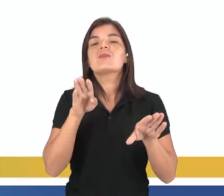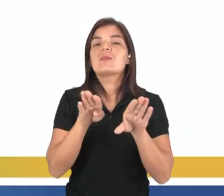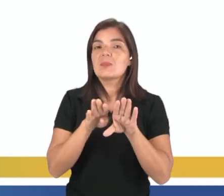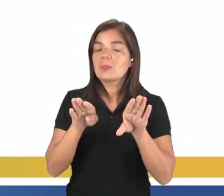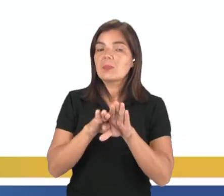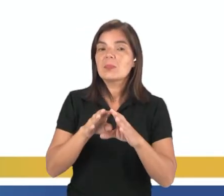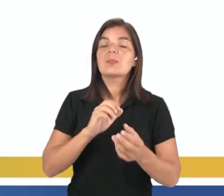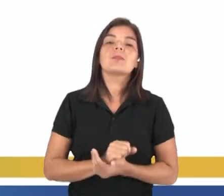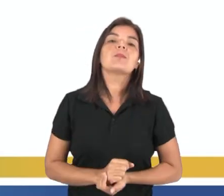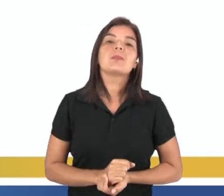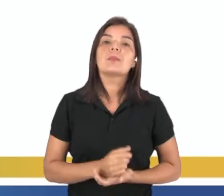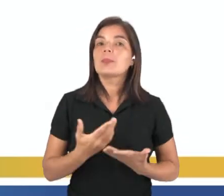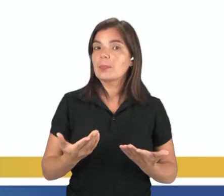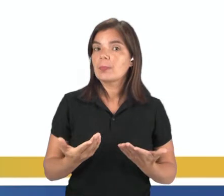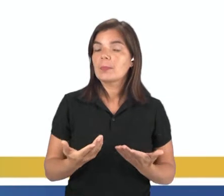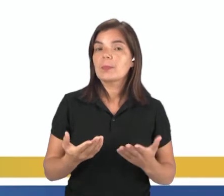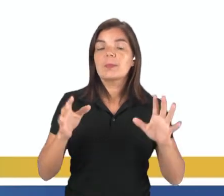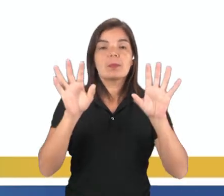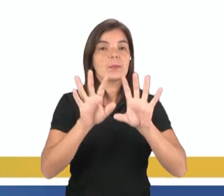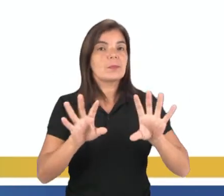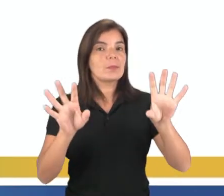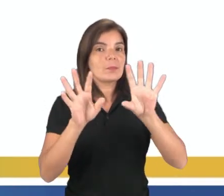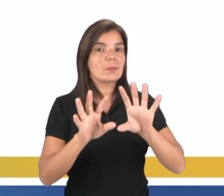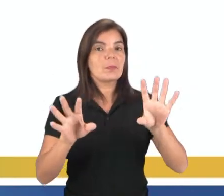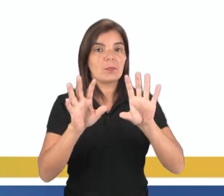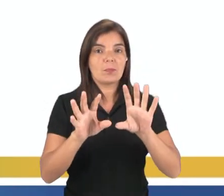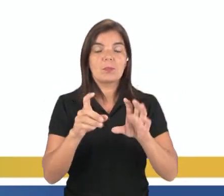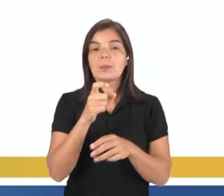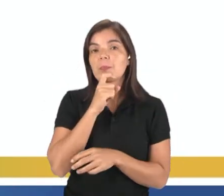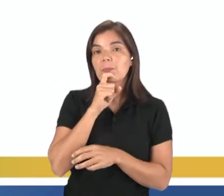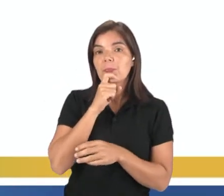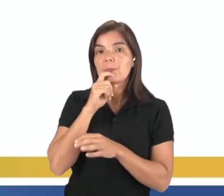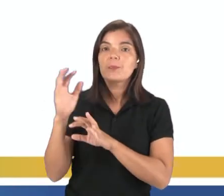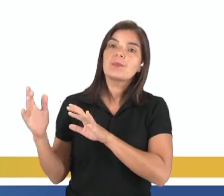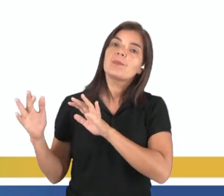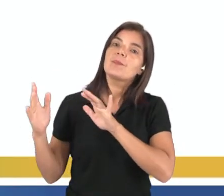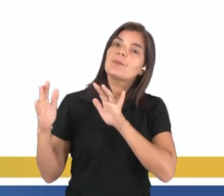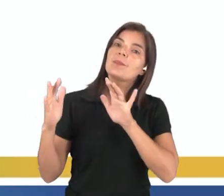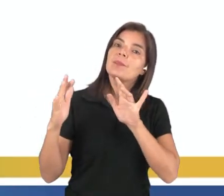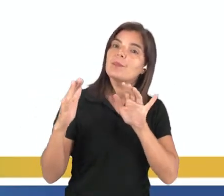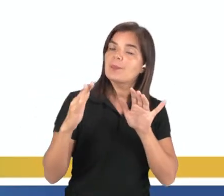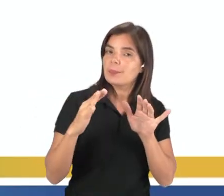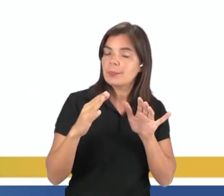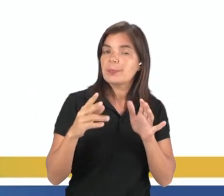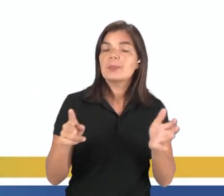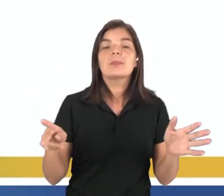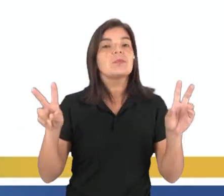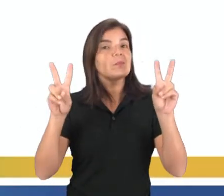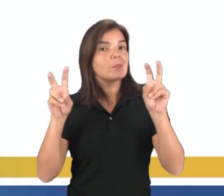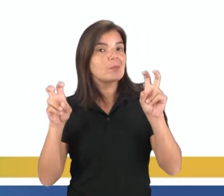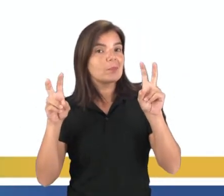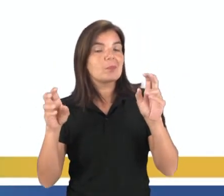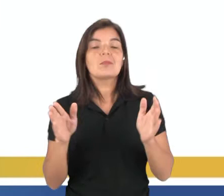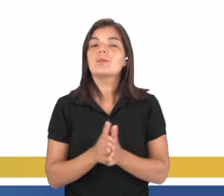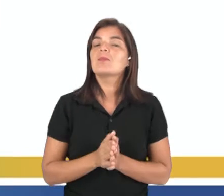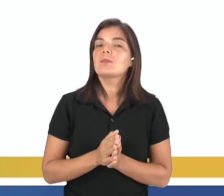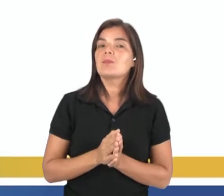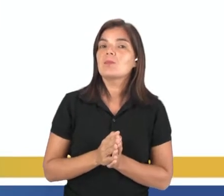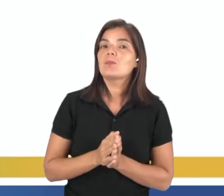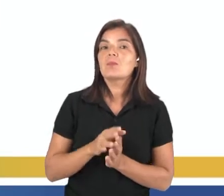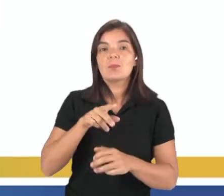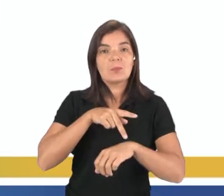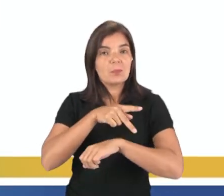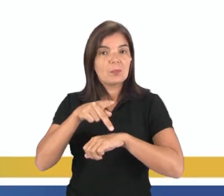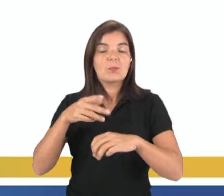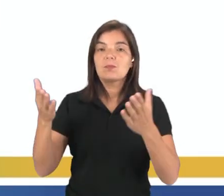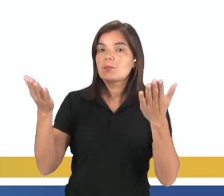mais frias, tá bom? Essas massas vão sair dos polos e vão caminhar, né, entre aspas, em direção aos